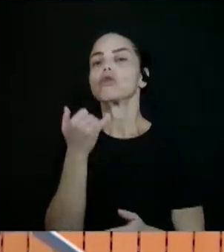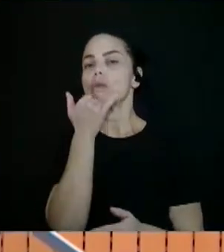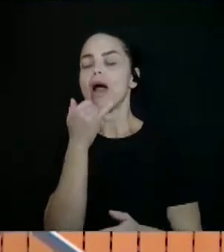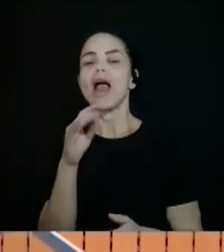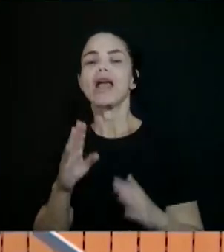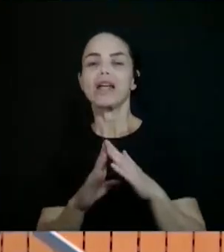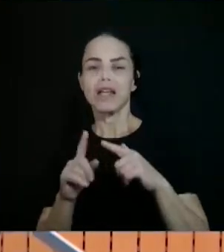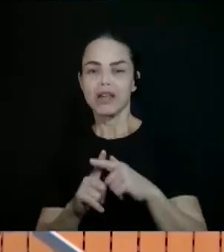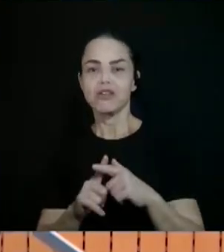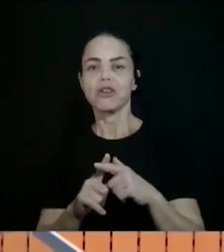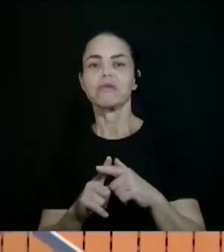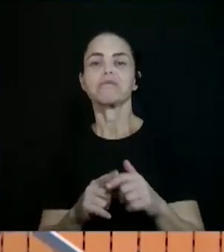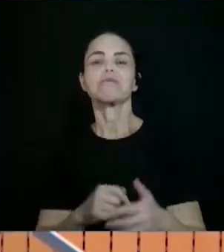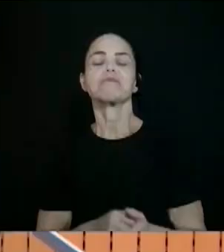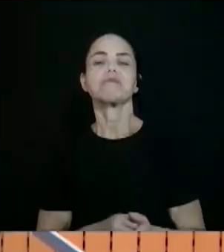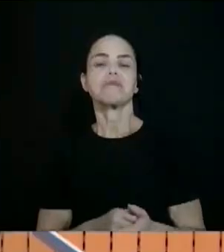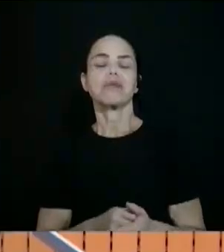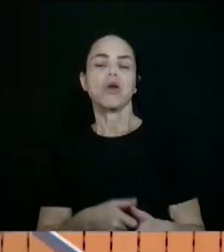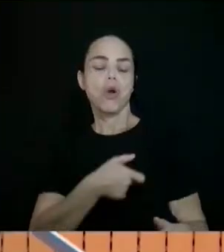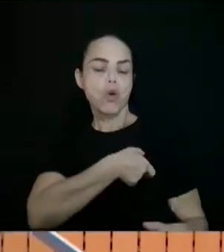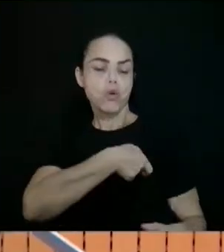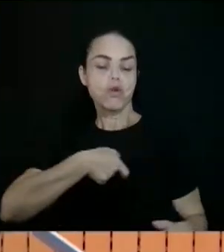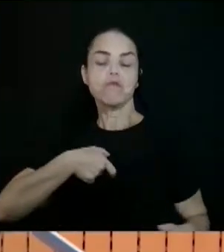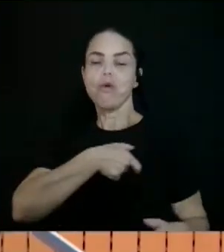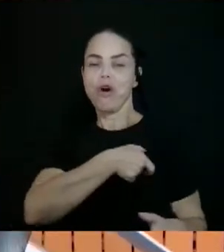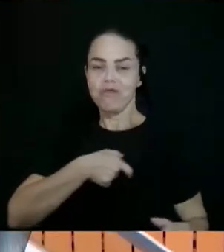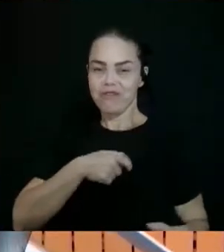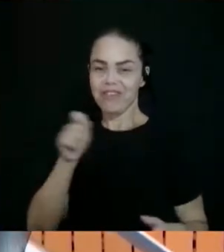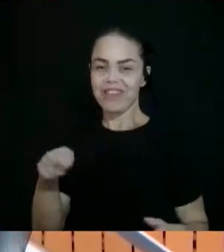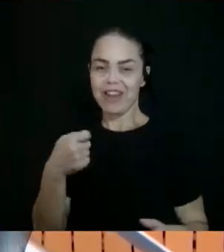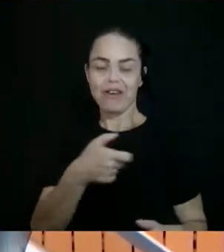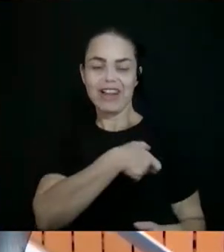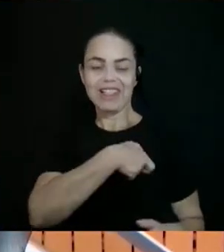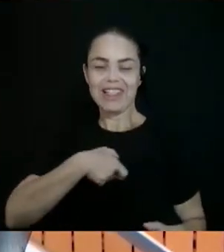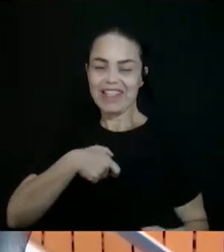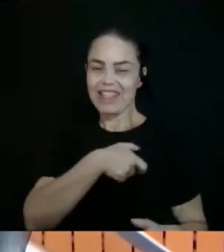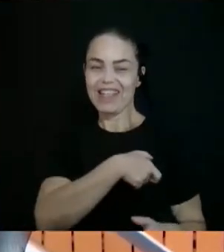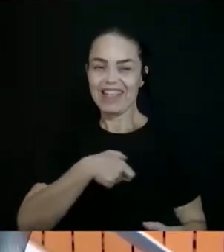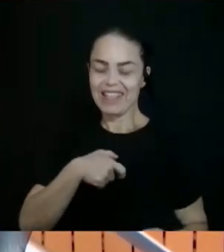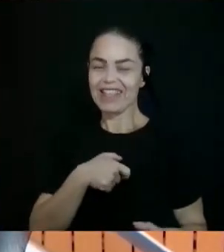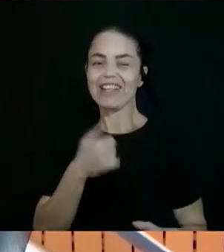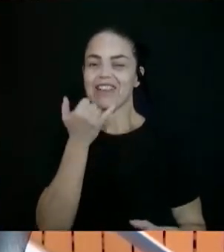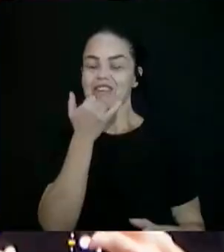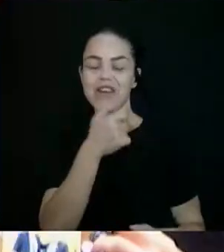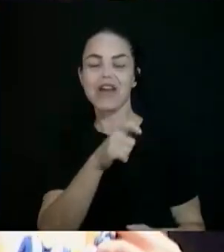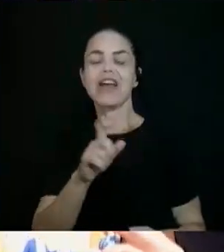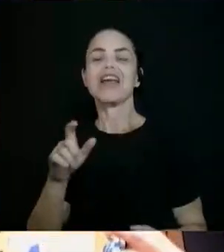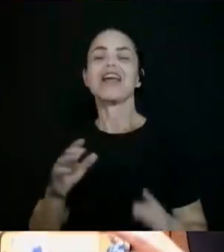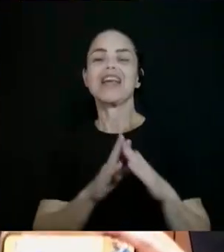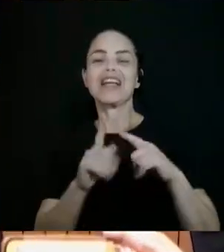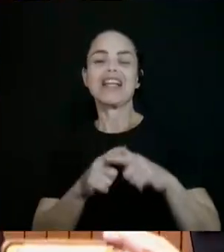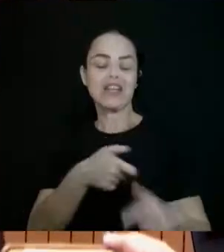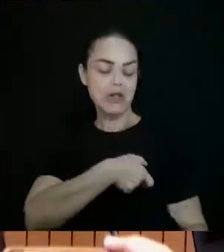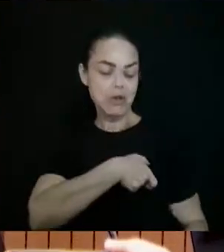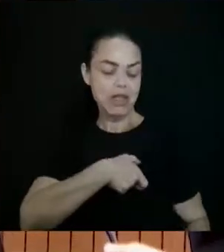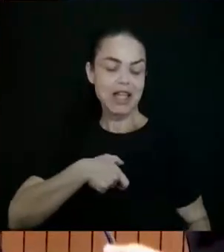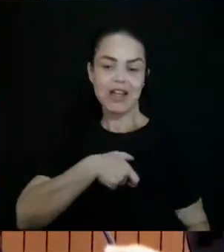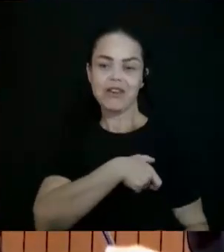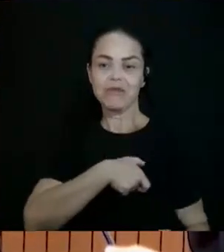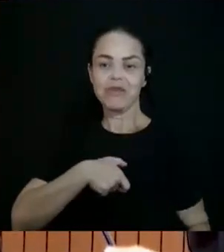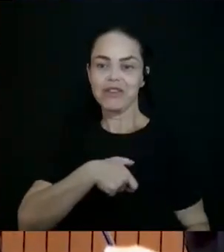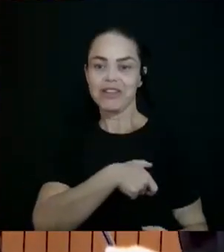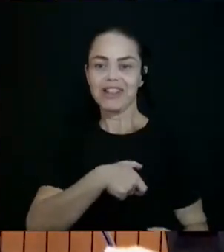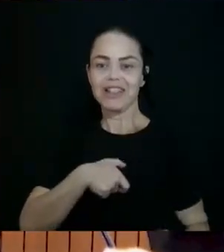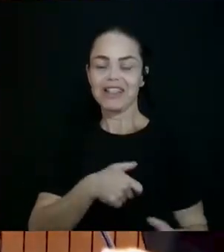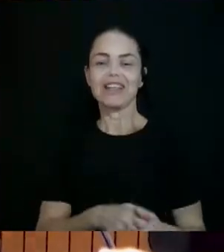o legado construído ao longo de um século de atuação no Brasil. Essa medalha Arautos da Paz, ela carrega um